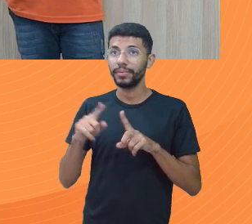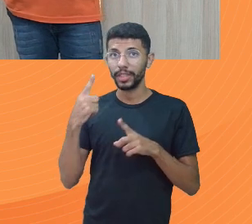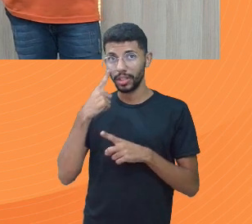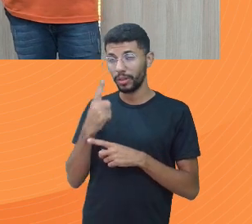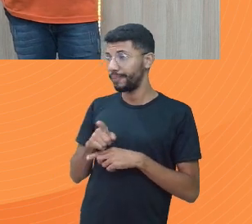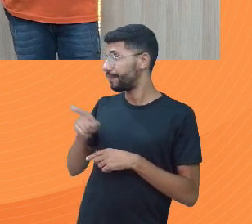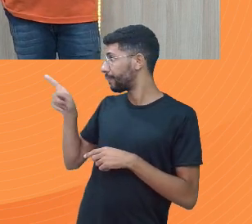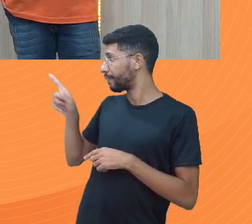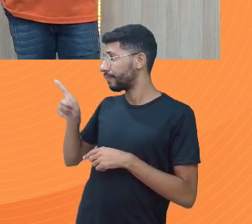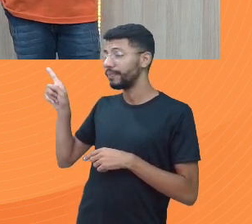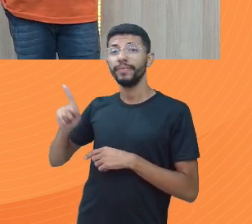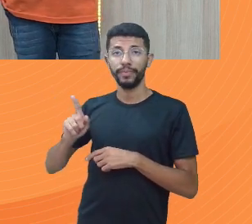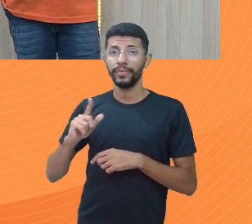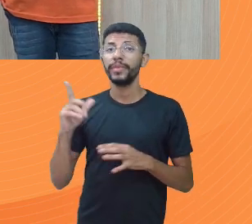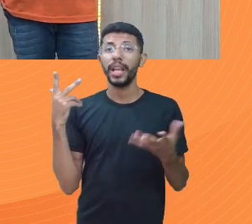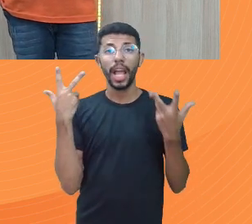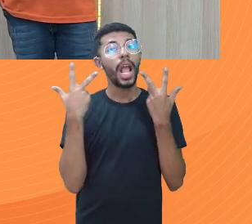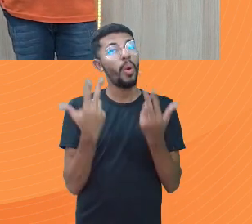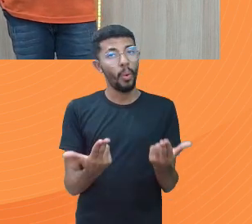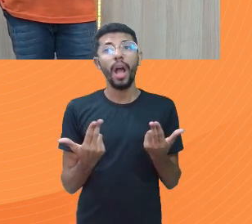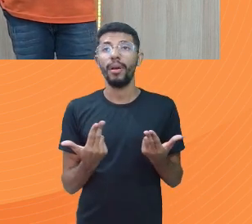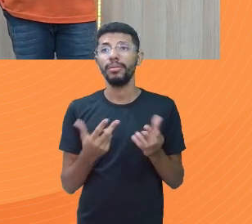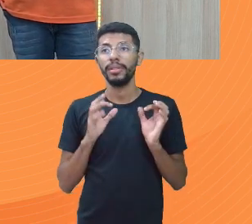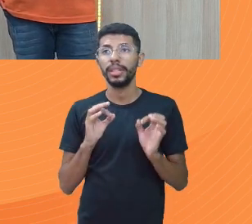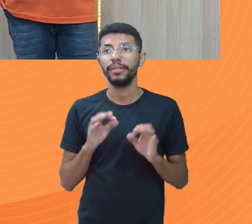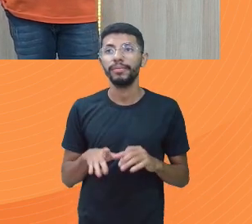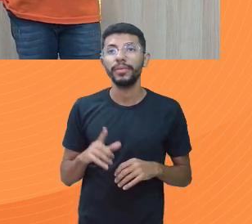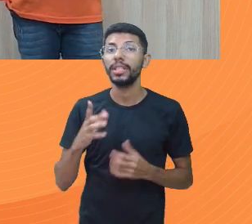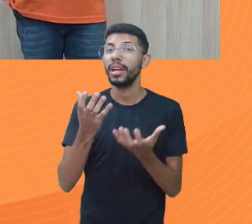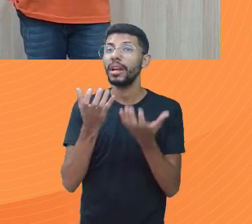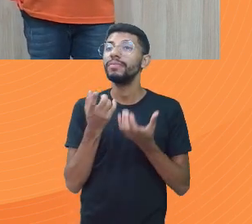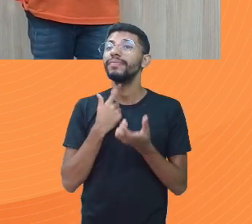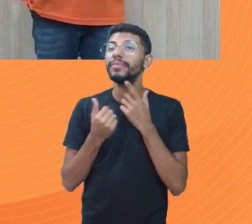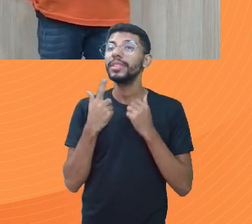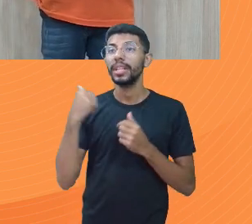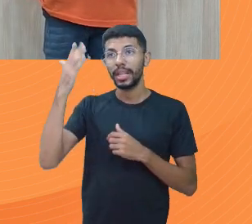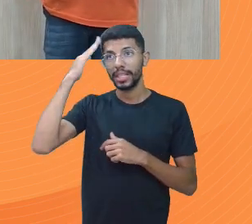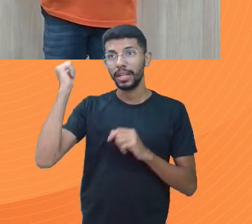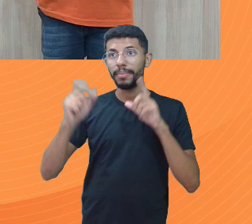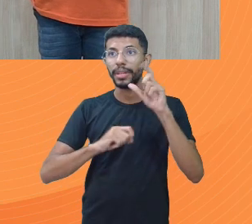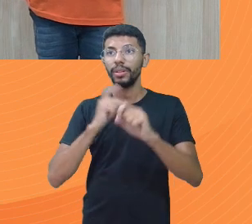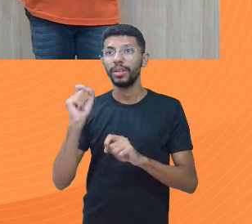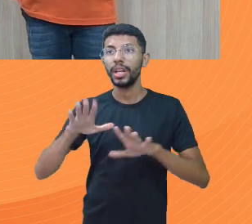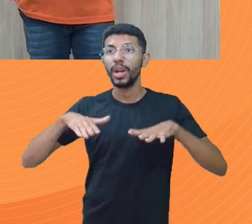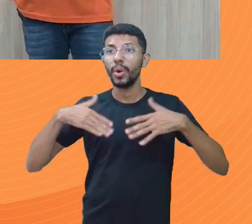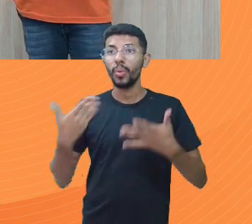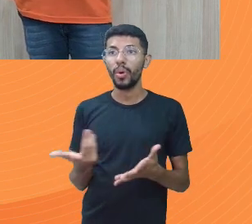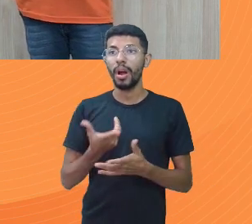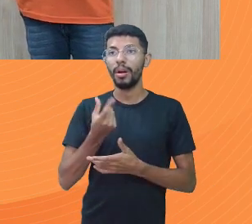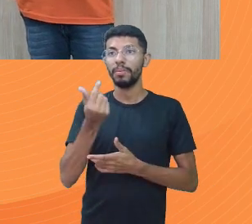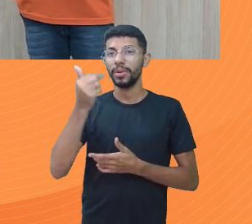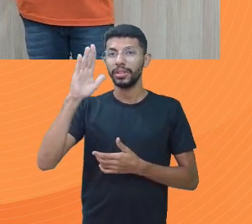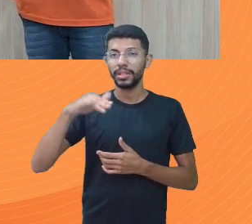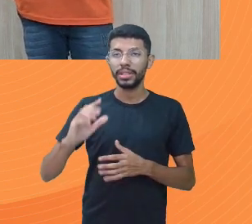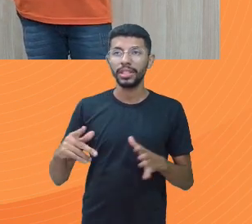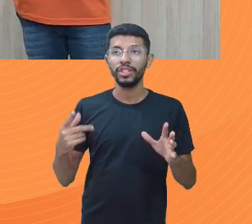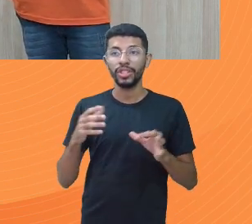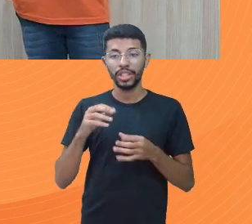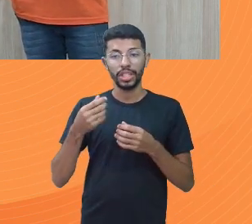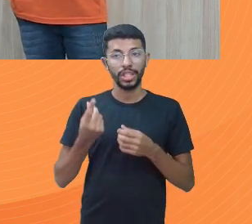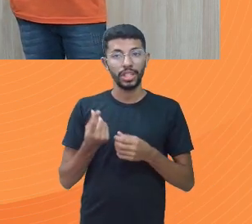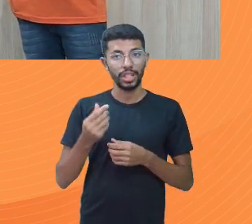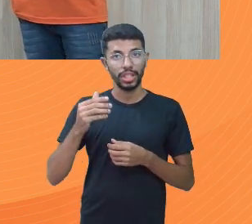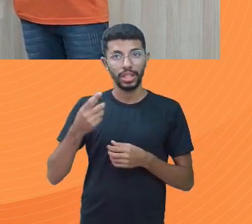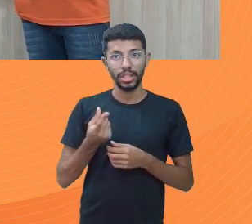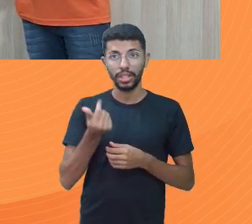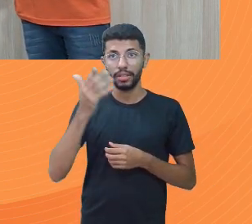Aqui a situação é a mesma. Eu quero saber qual é a porcentagem de desconto. Qual é a